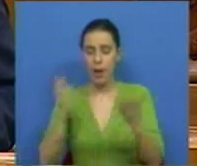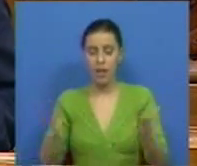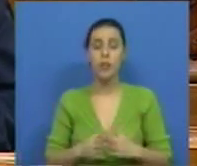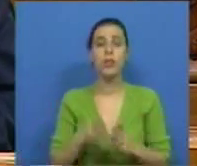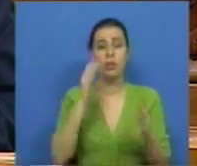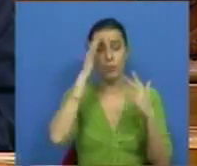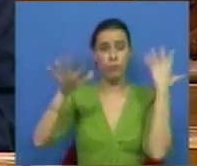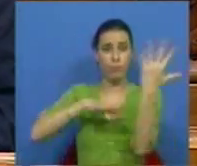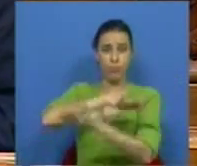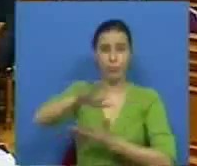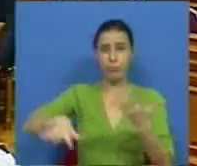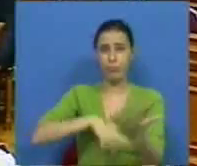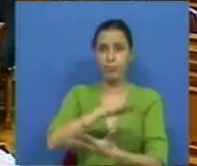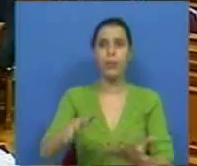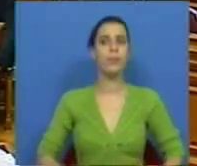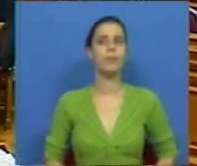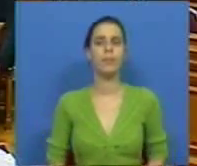A